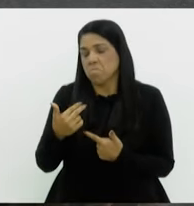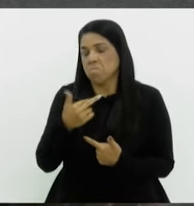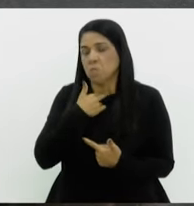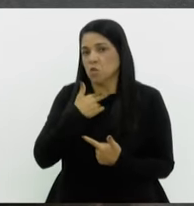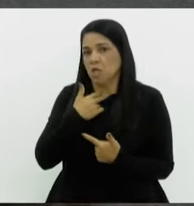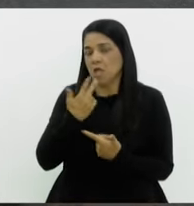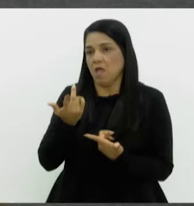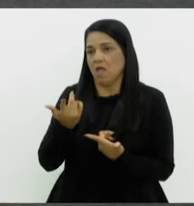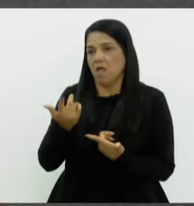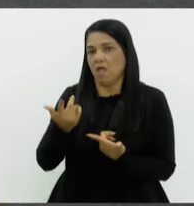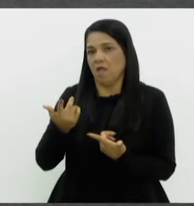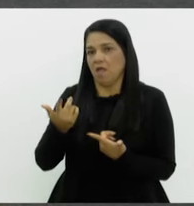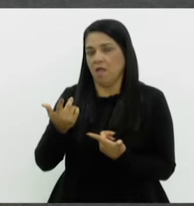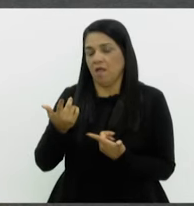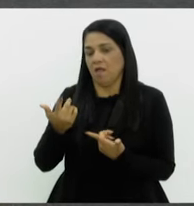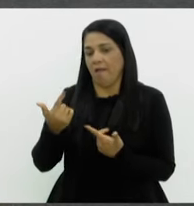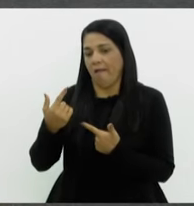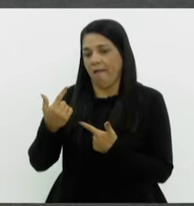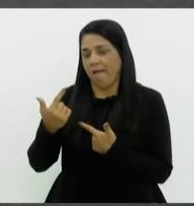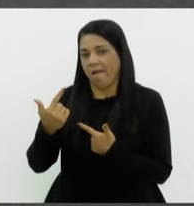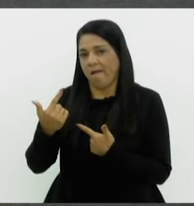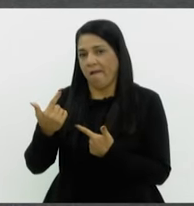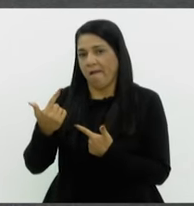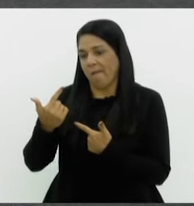pela ideia, né, pelo que o senhor trouxe, da necessidade do valor que lá